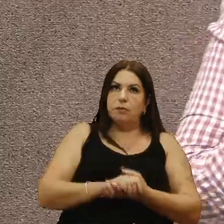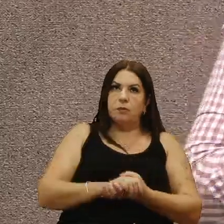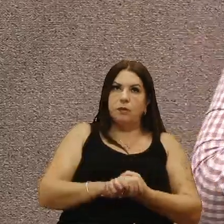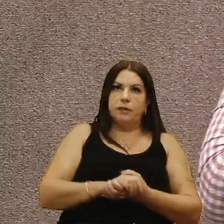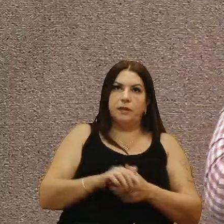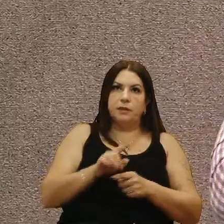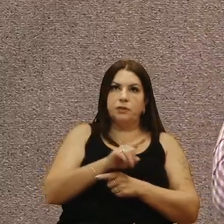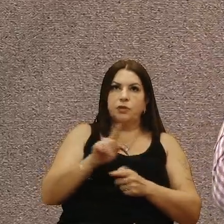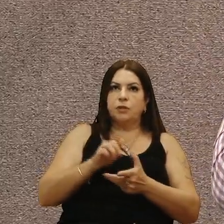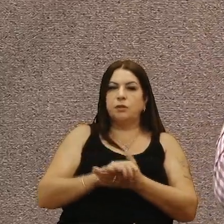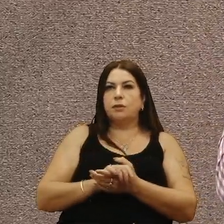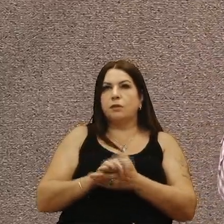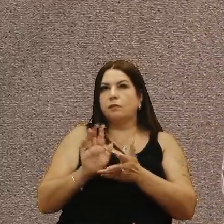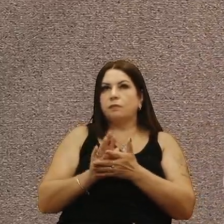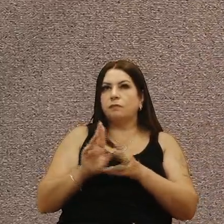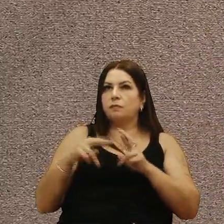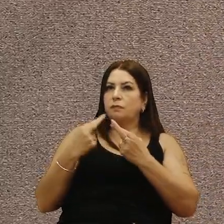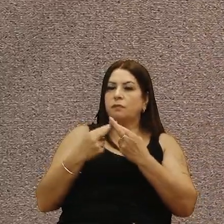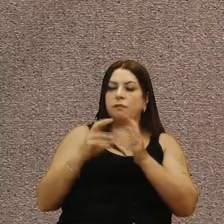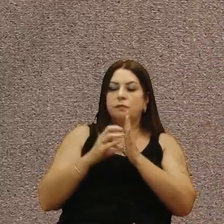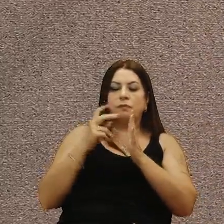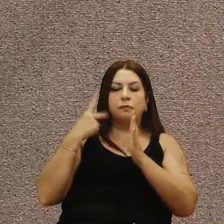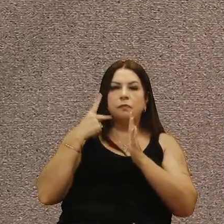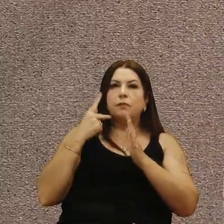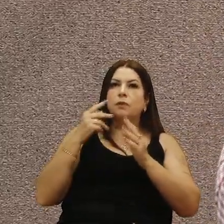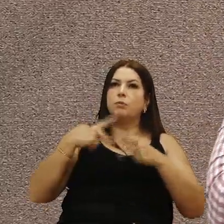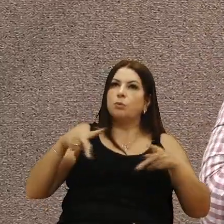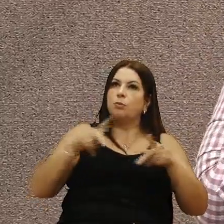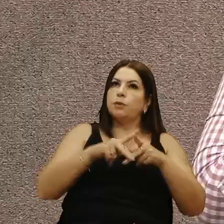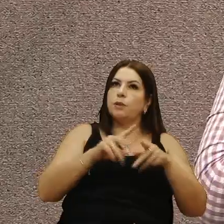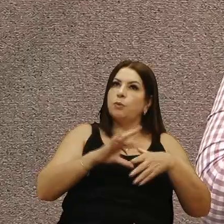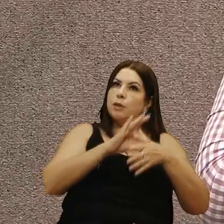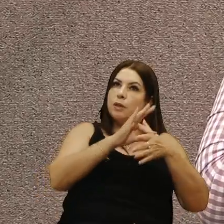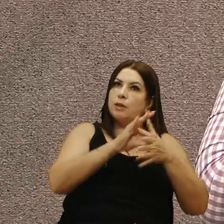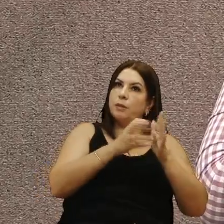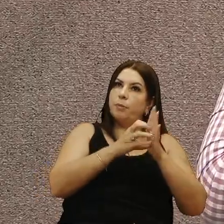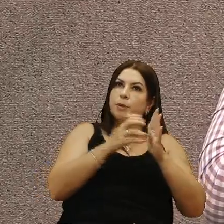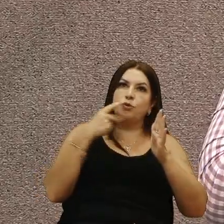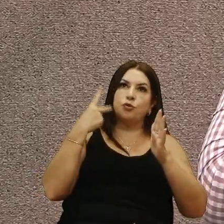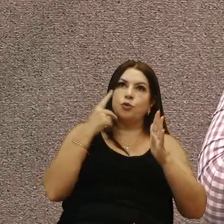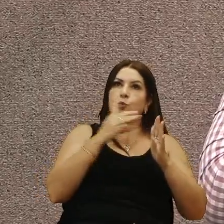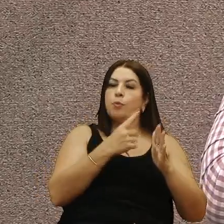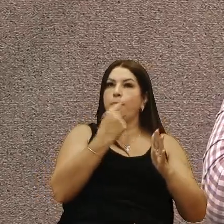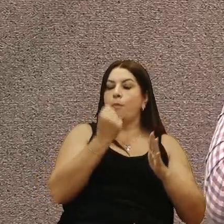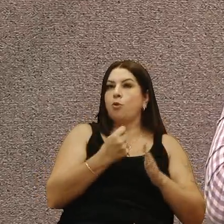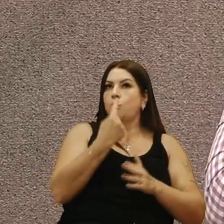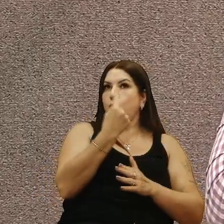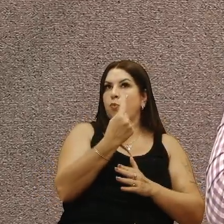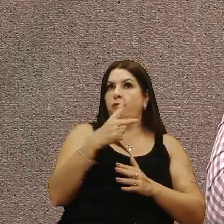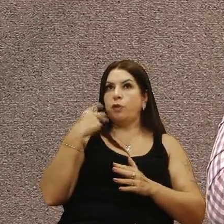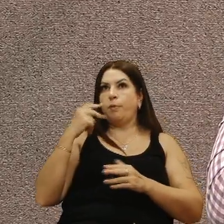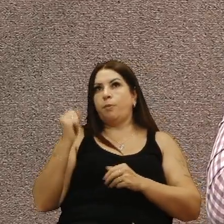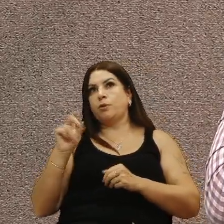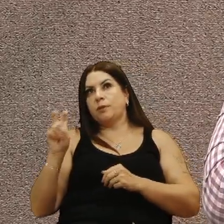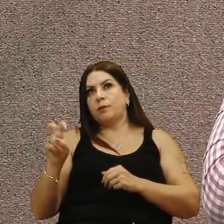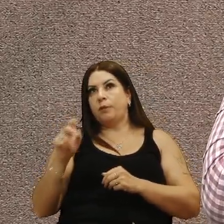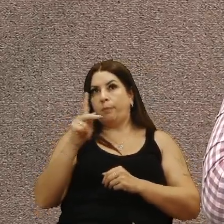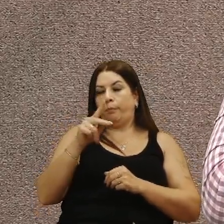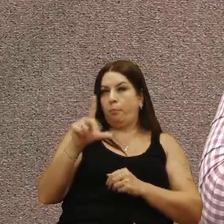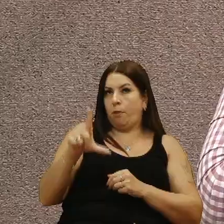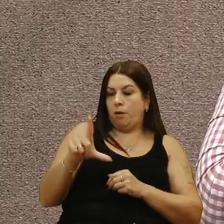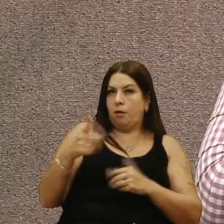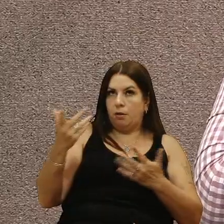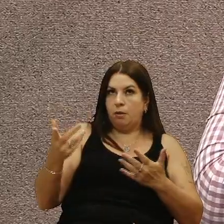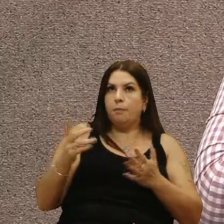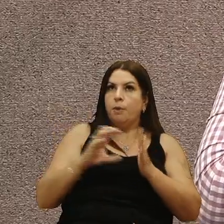Quando nós temos uma reunião de líderes partidários, a população tem que saber que líder partidário é só um. O partido pode ter um vereador, pode ter 5, como é o caso do PL.